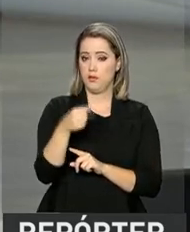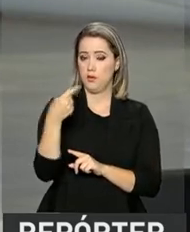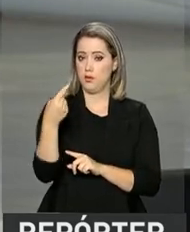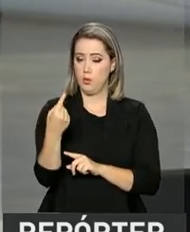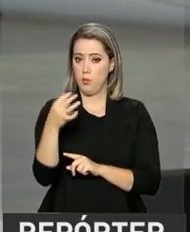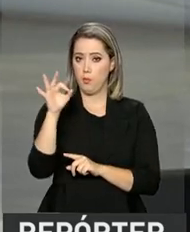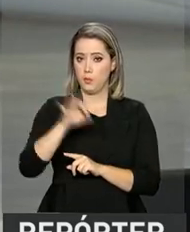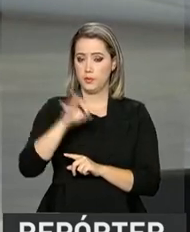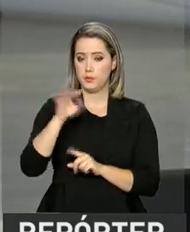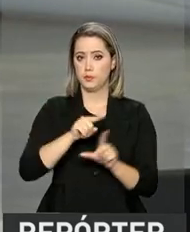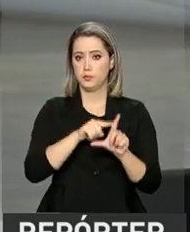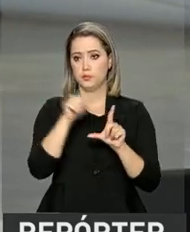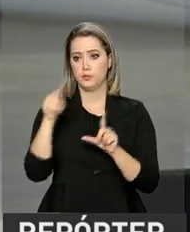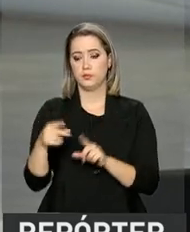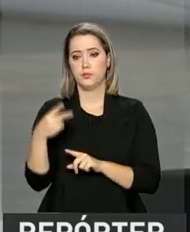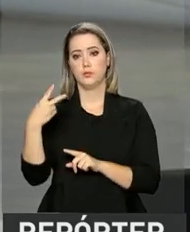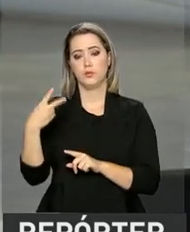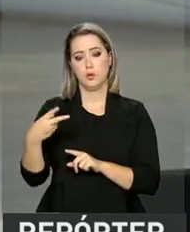431,1% para